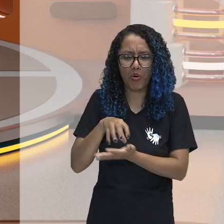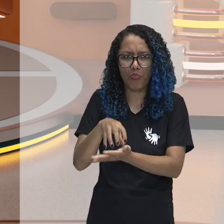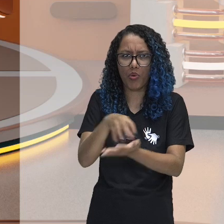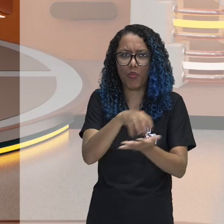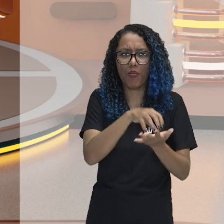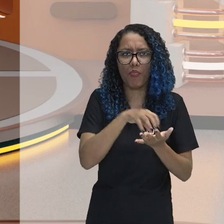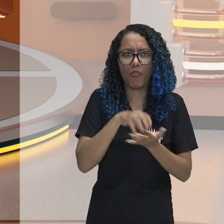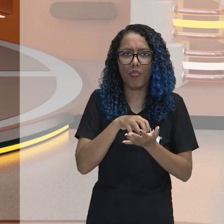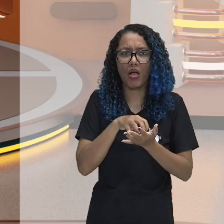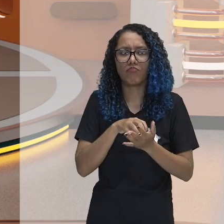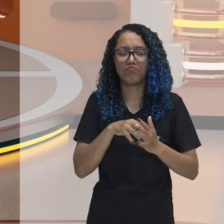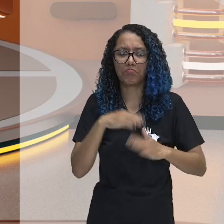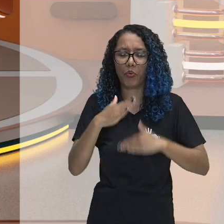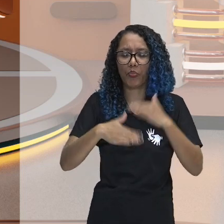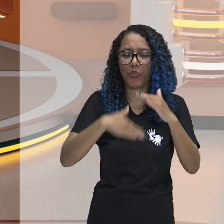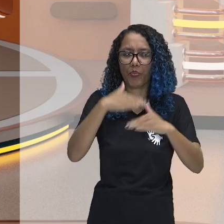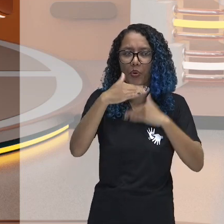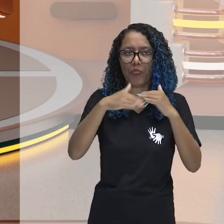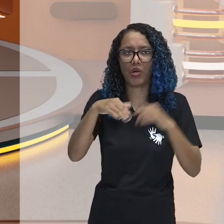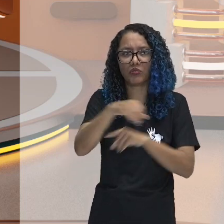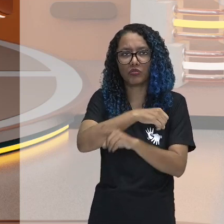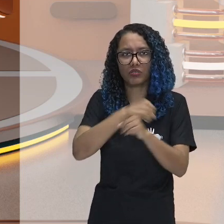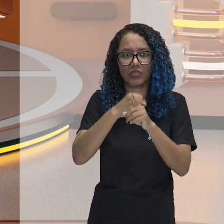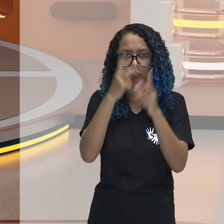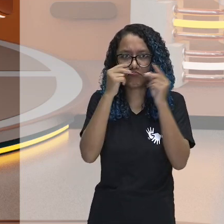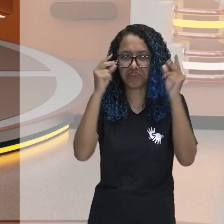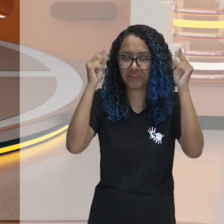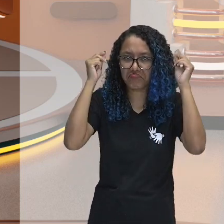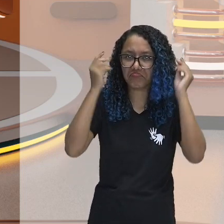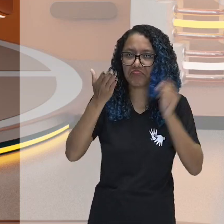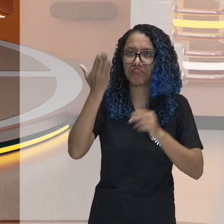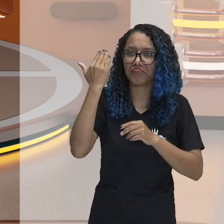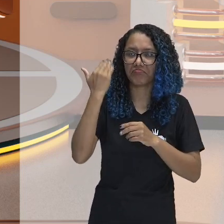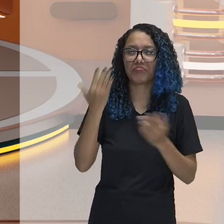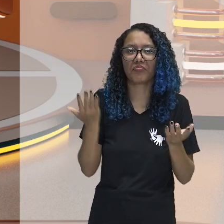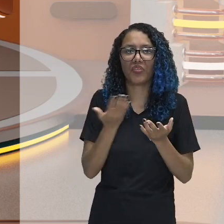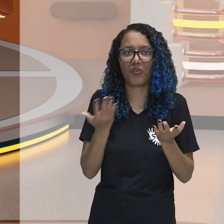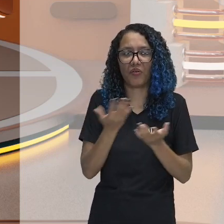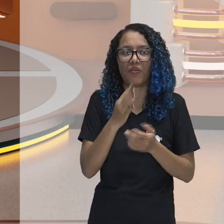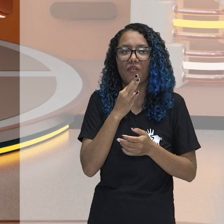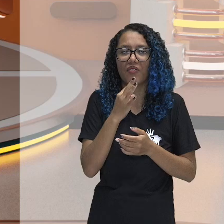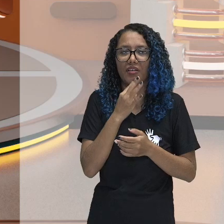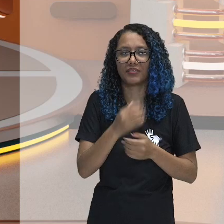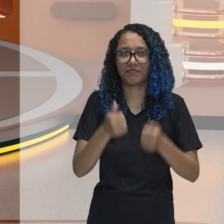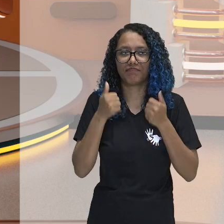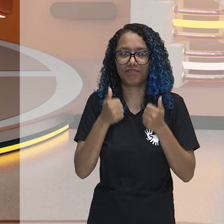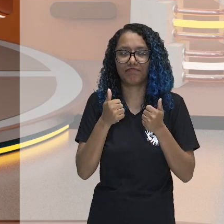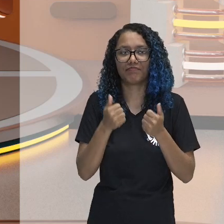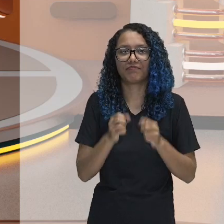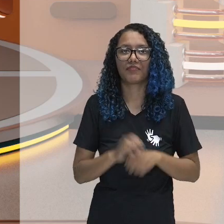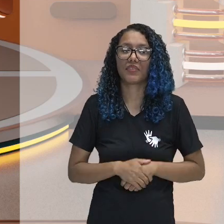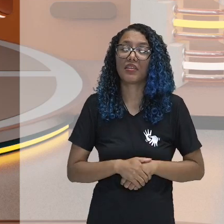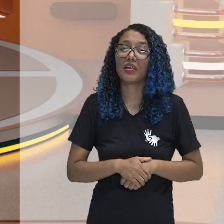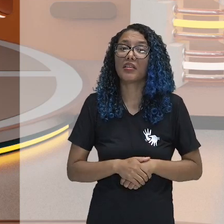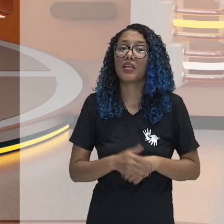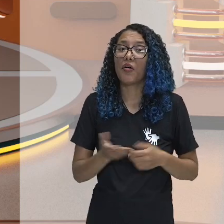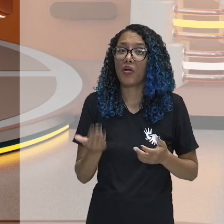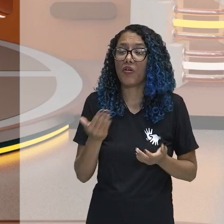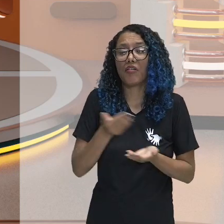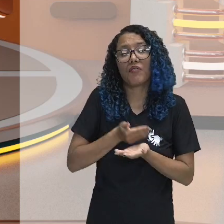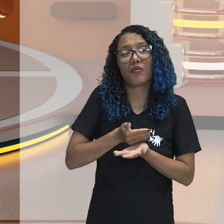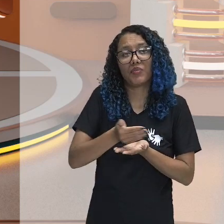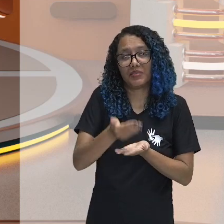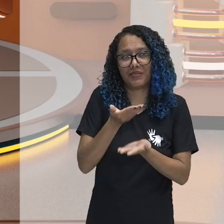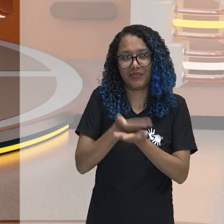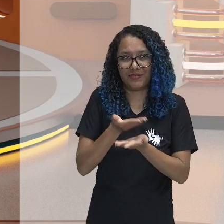conseguiu então evoluir até a sociedade grega antiga que a gente conhece nos dias de hoje. Beleza, galera? Então, sem mais conversas, sem mais